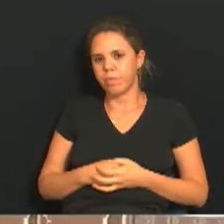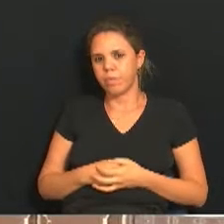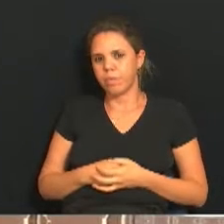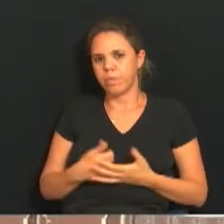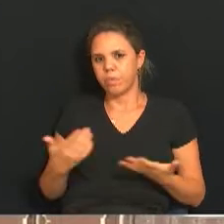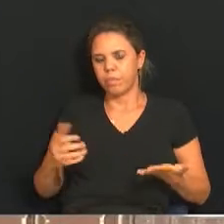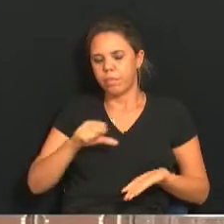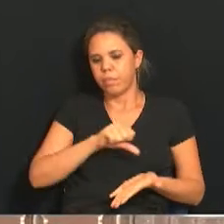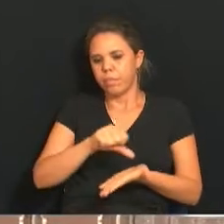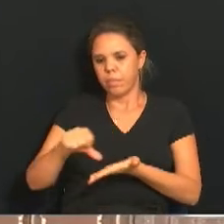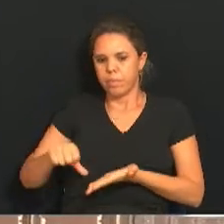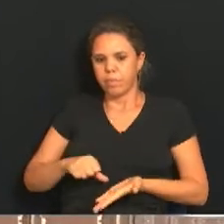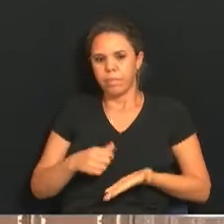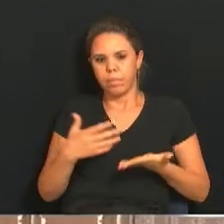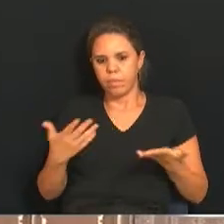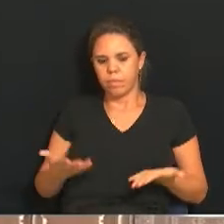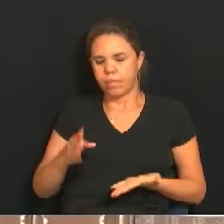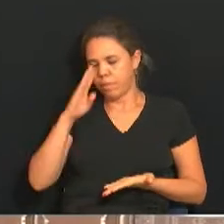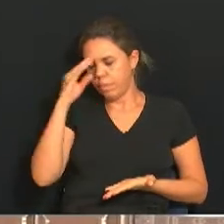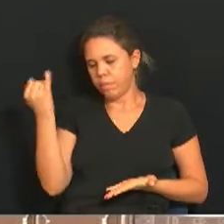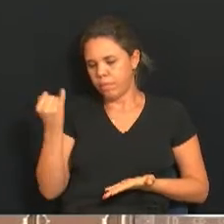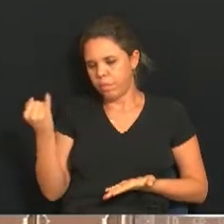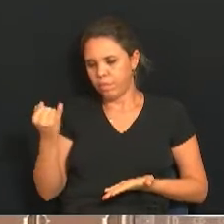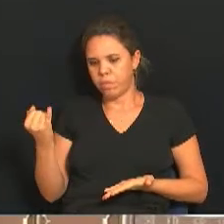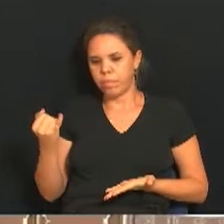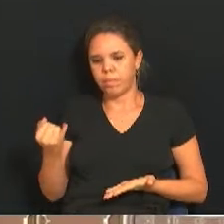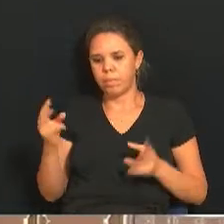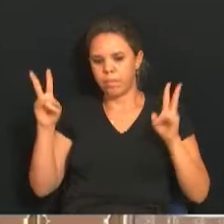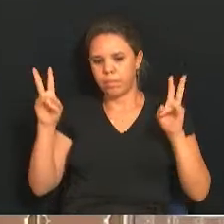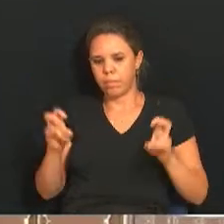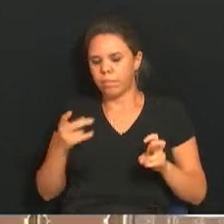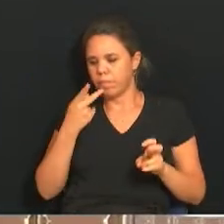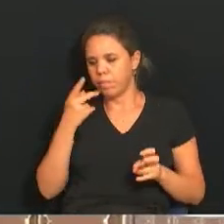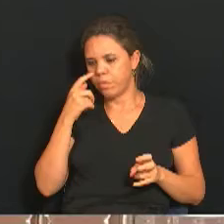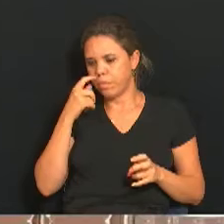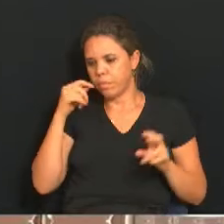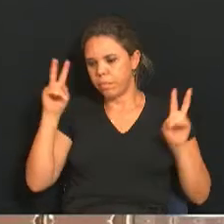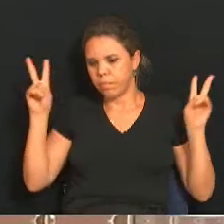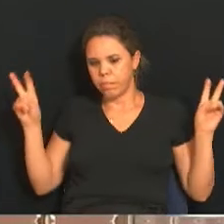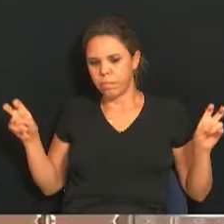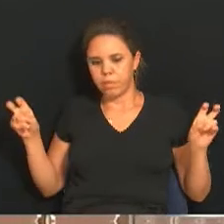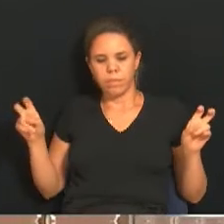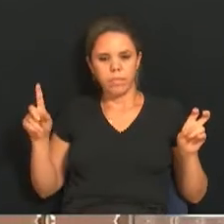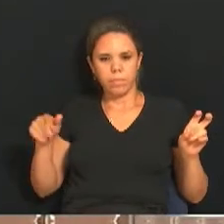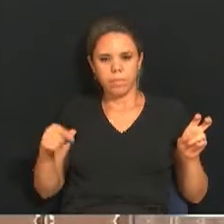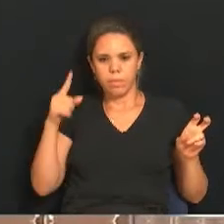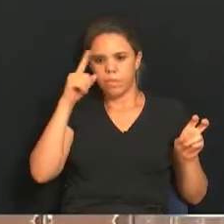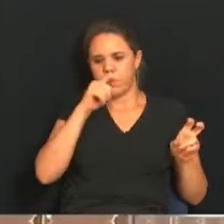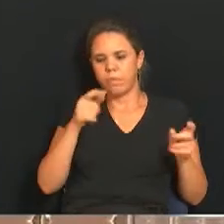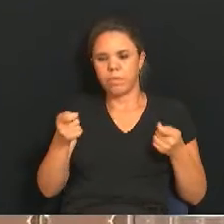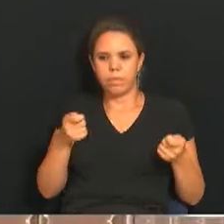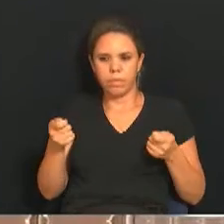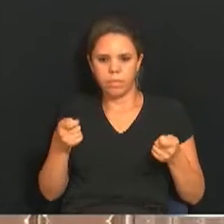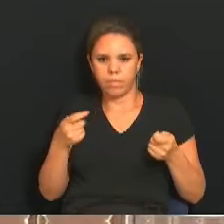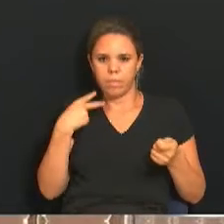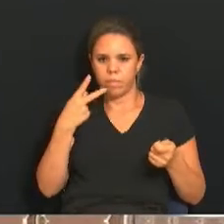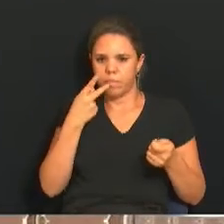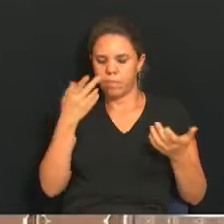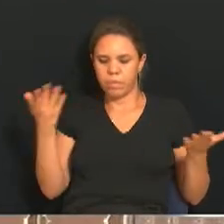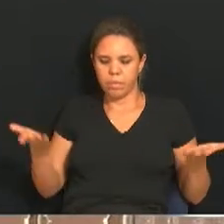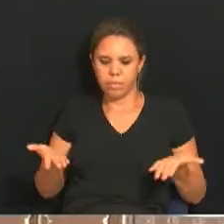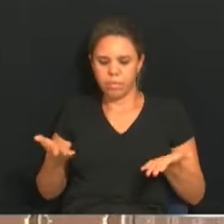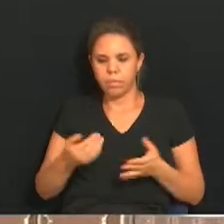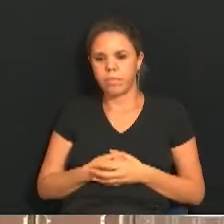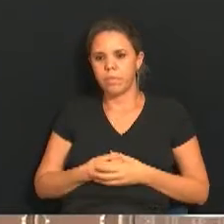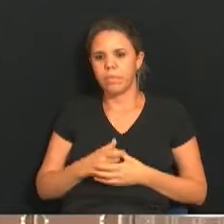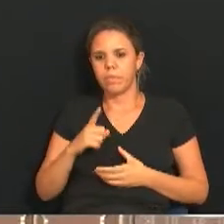região central, e é fundamental que a gente toque nesse assunto. Esse é um assunto que é difícil de lidar, como o vereador acabou de dizer, mas tem que